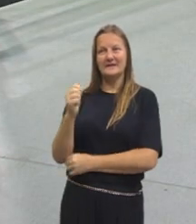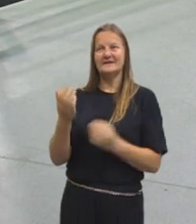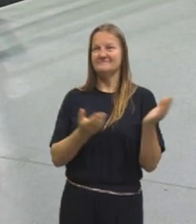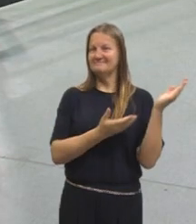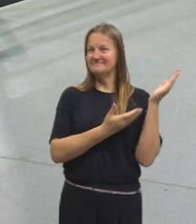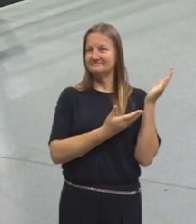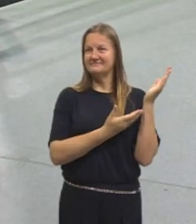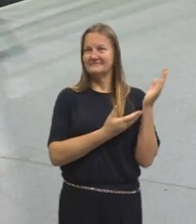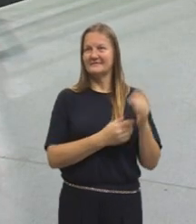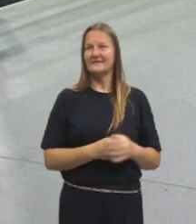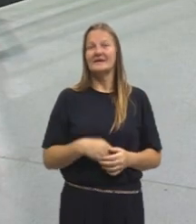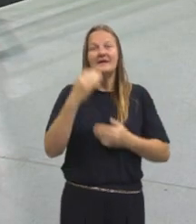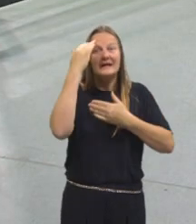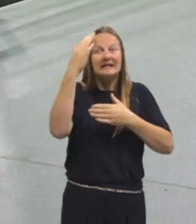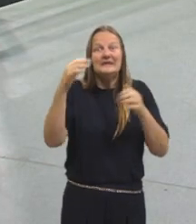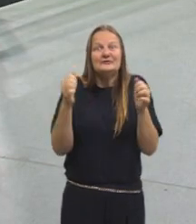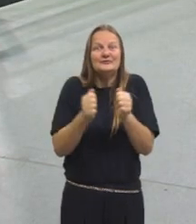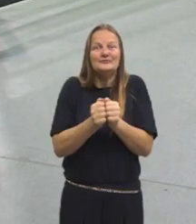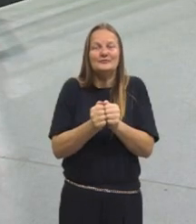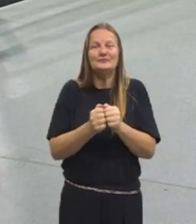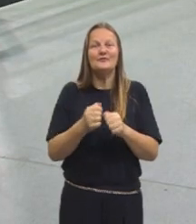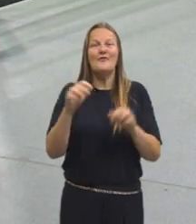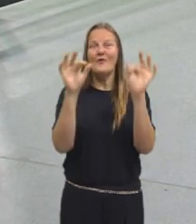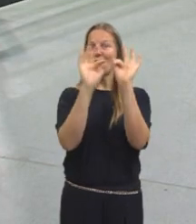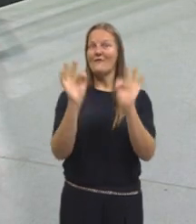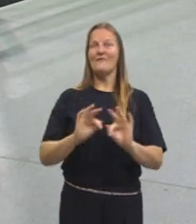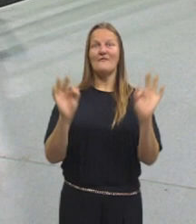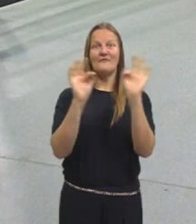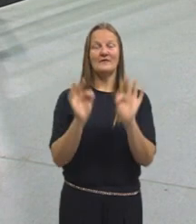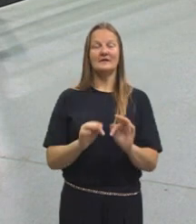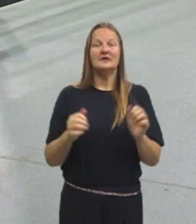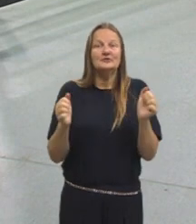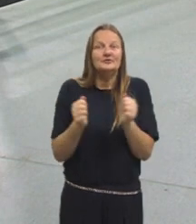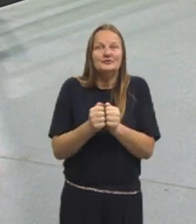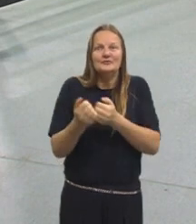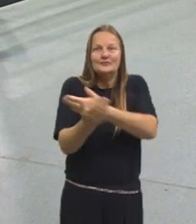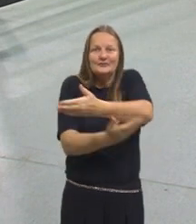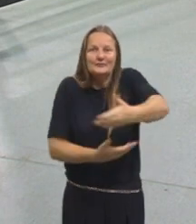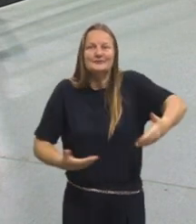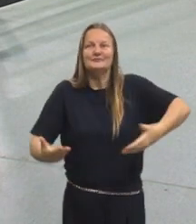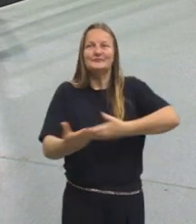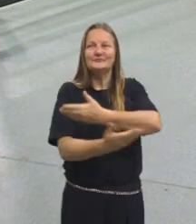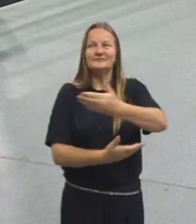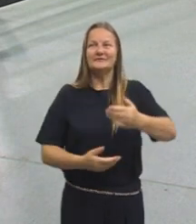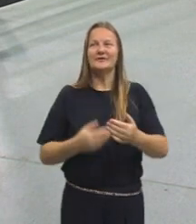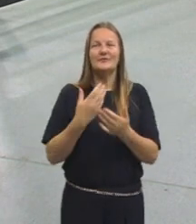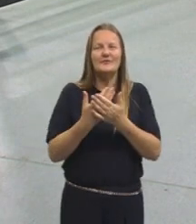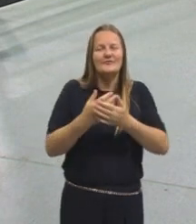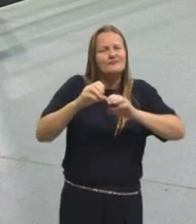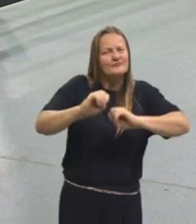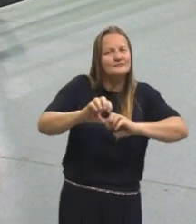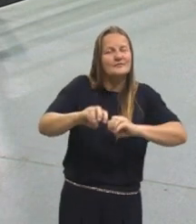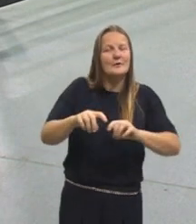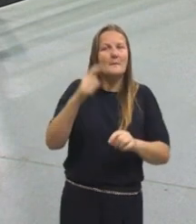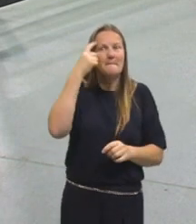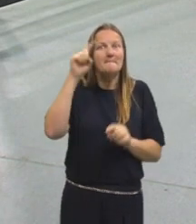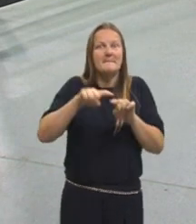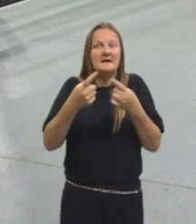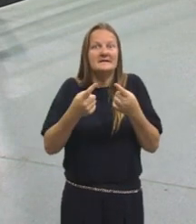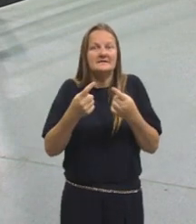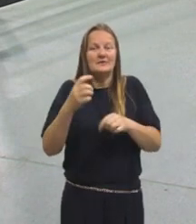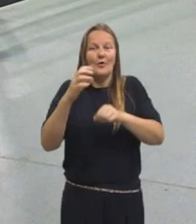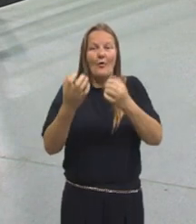agradecer assim que gente é uma felicidade da aula com vocês assim porque a gente dá dá nossa aula e passa na cabeça tanta coisa